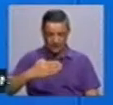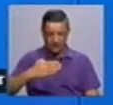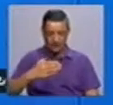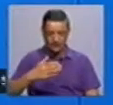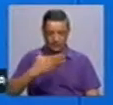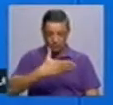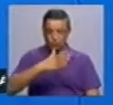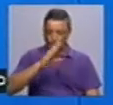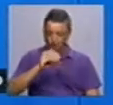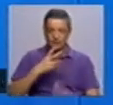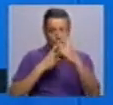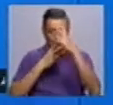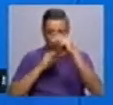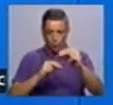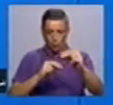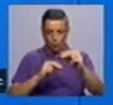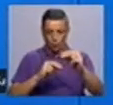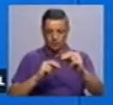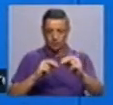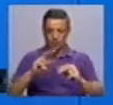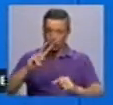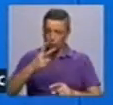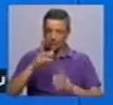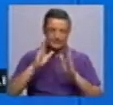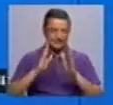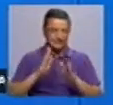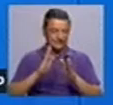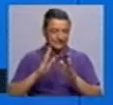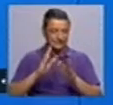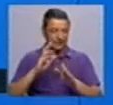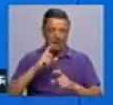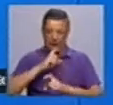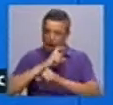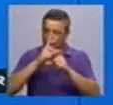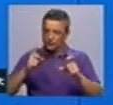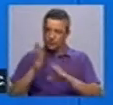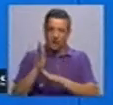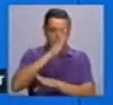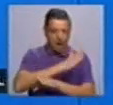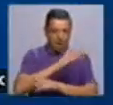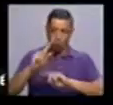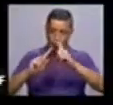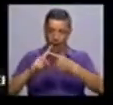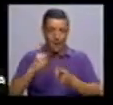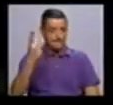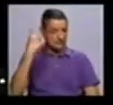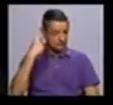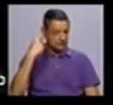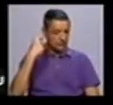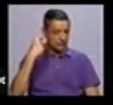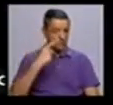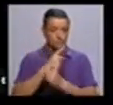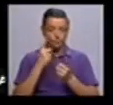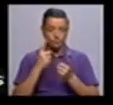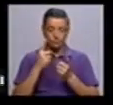são 10, porque 2 delas já tinham sido basicamente anunciadas no ano passado. Porque é que foi